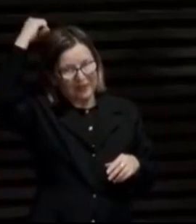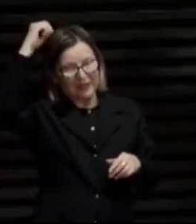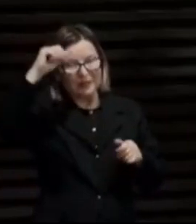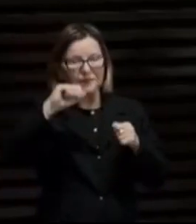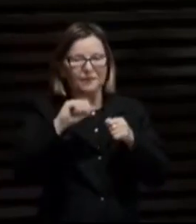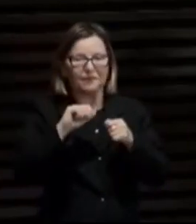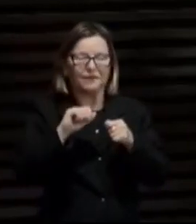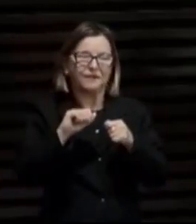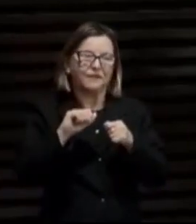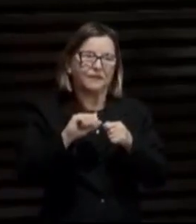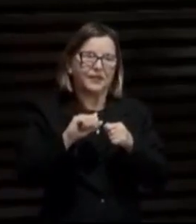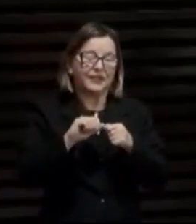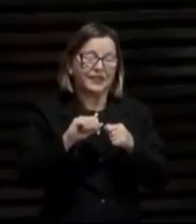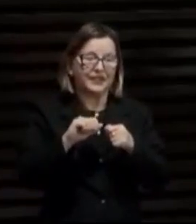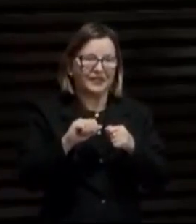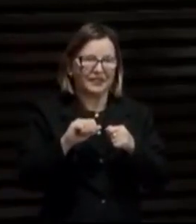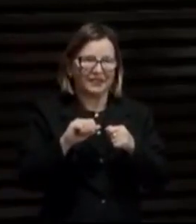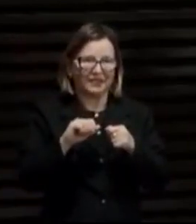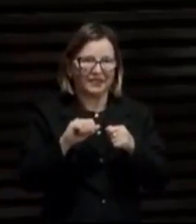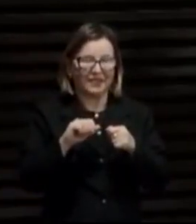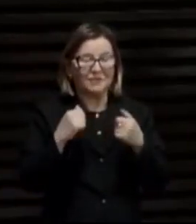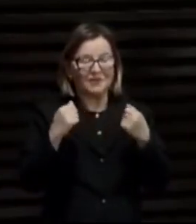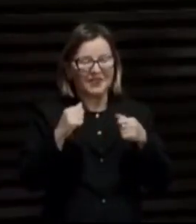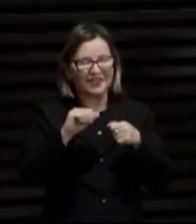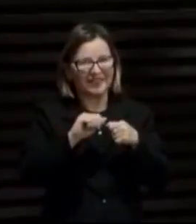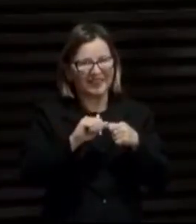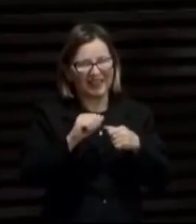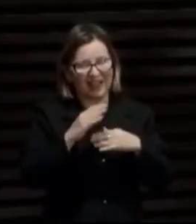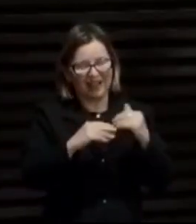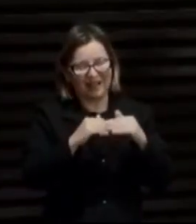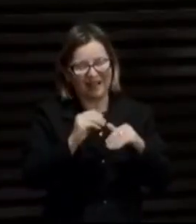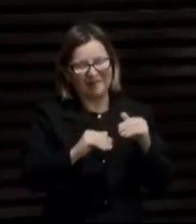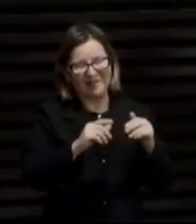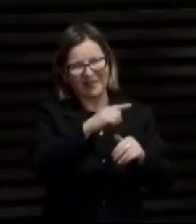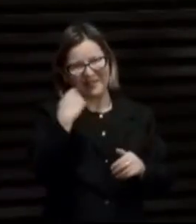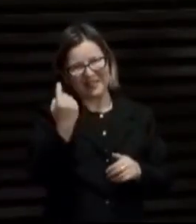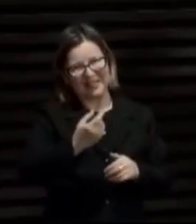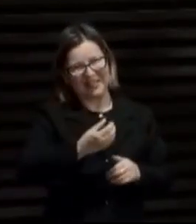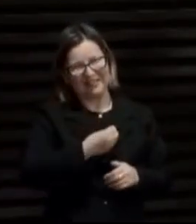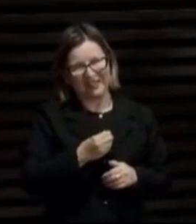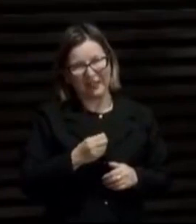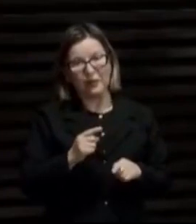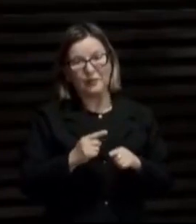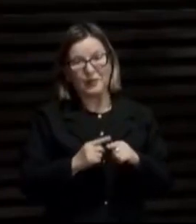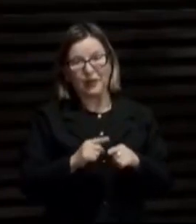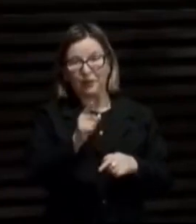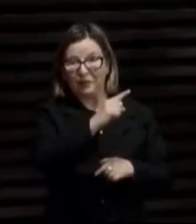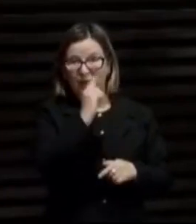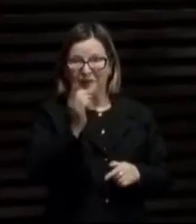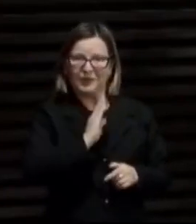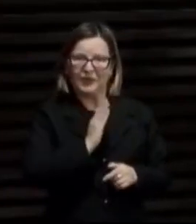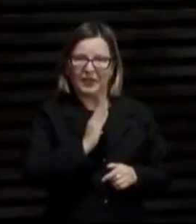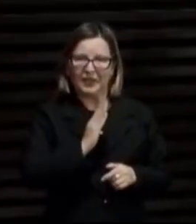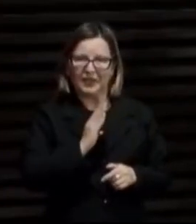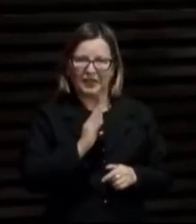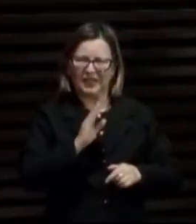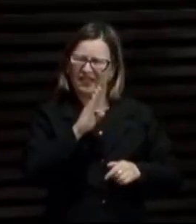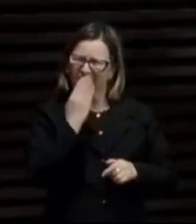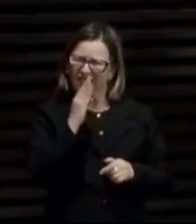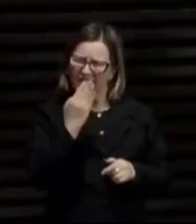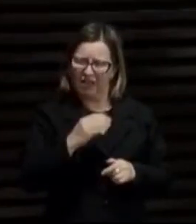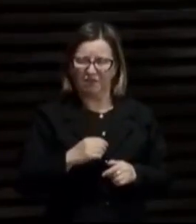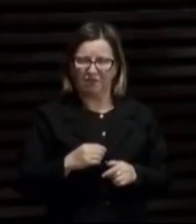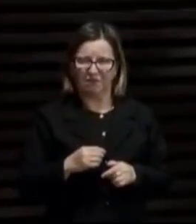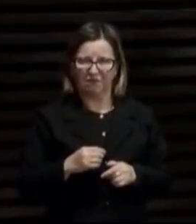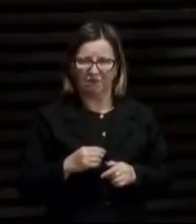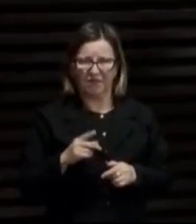que nós não sejamos enganados, porque o nosso coração é enganoso. Eu vivi enganado. Minha mãe fez o que